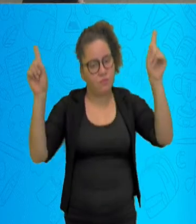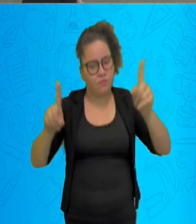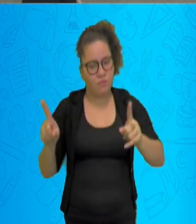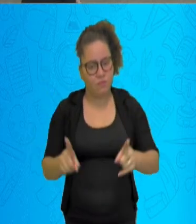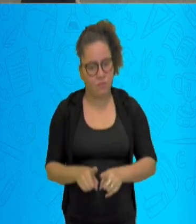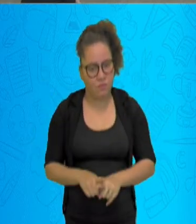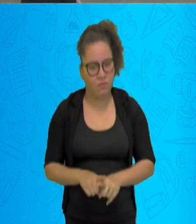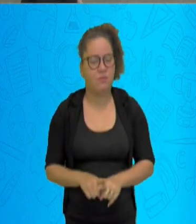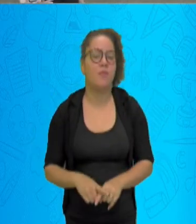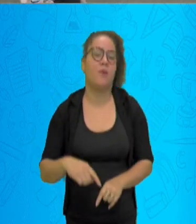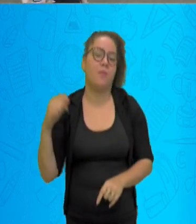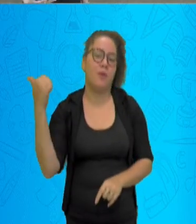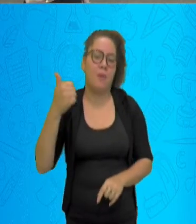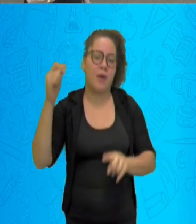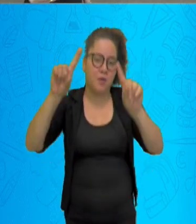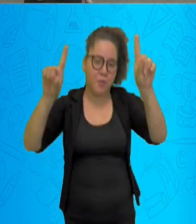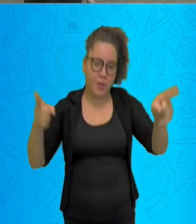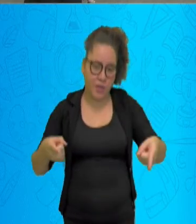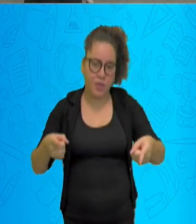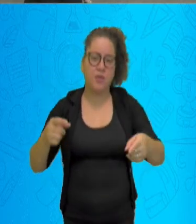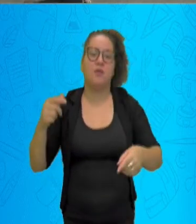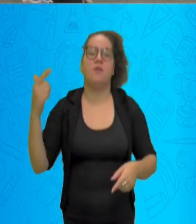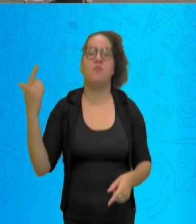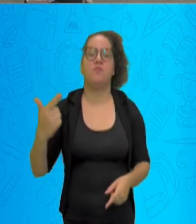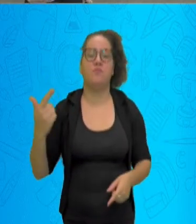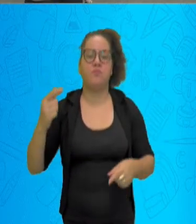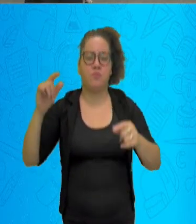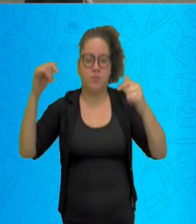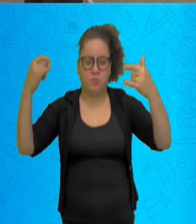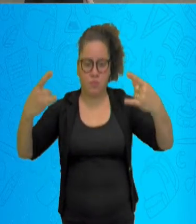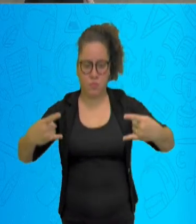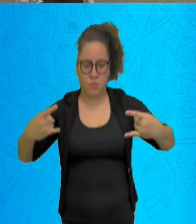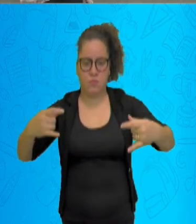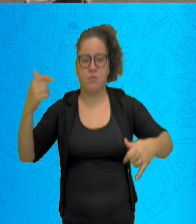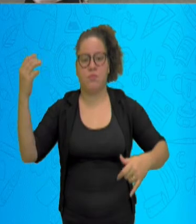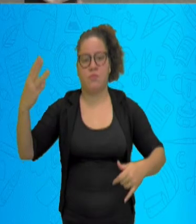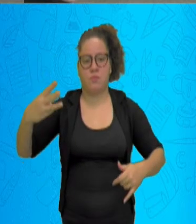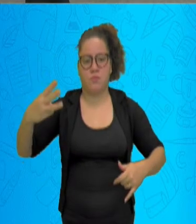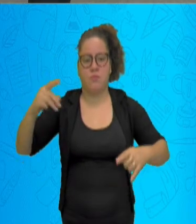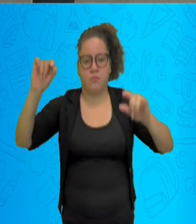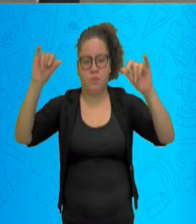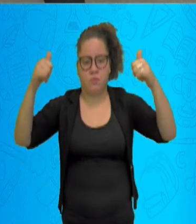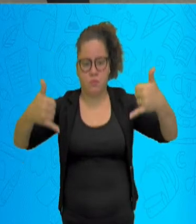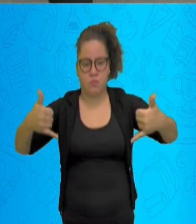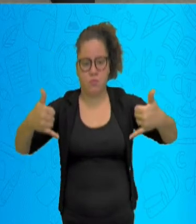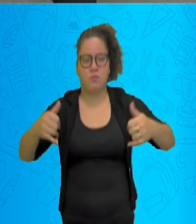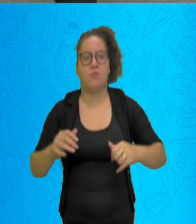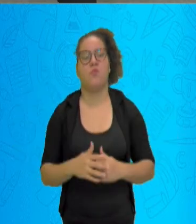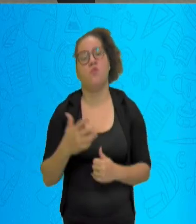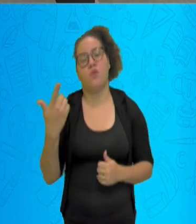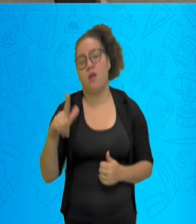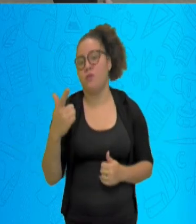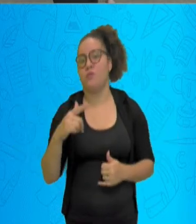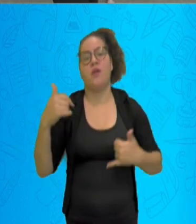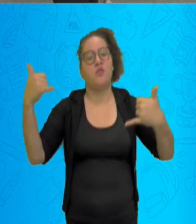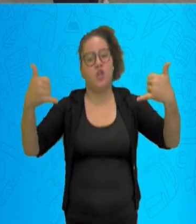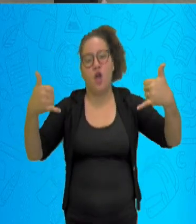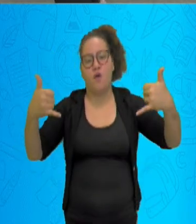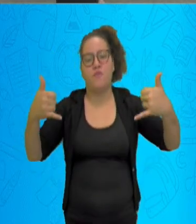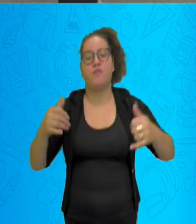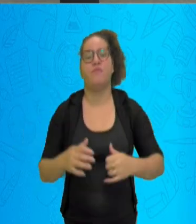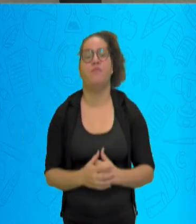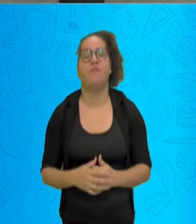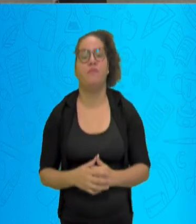numéricas. Então, primeiro parêntese, depois colchete e depois chave. Aqui não tem a chave, não, mas nós